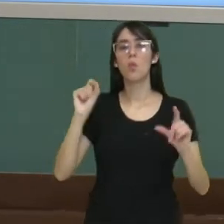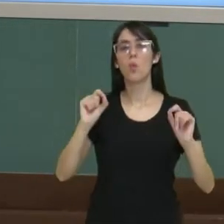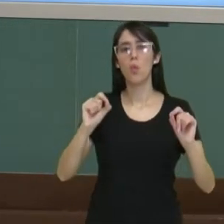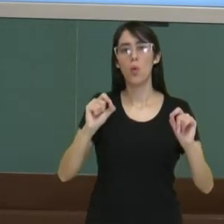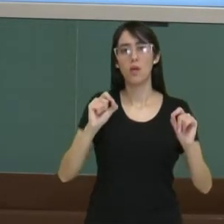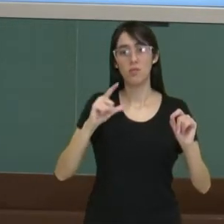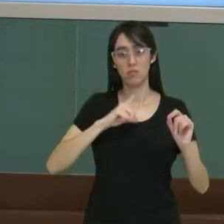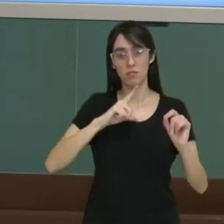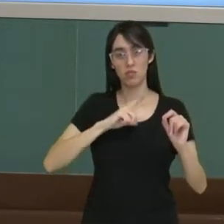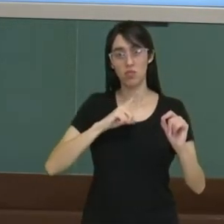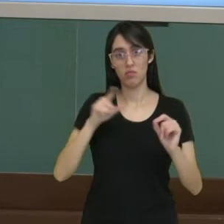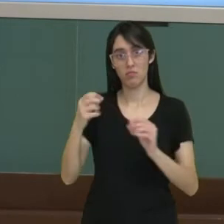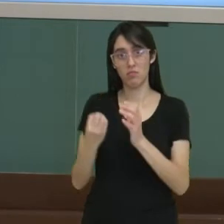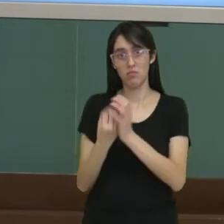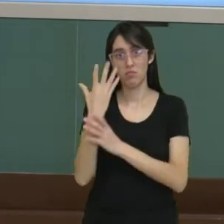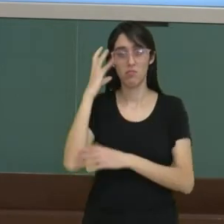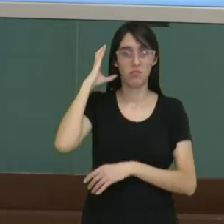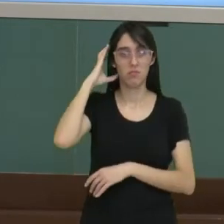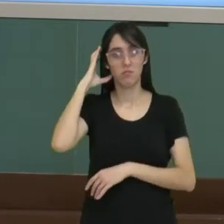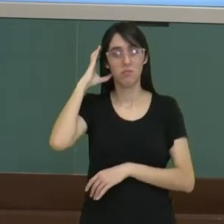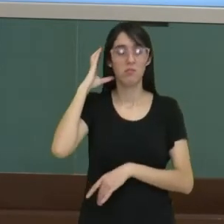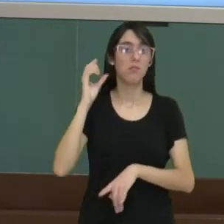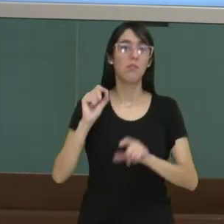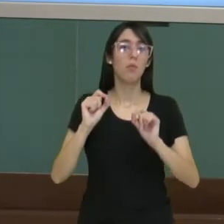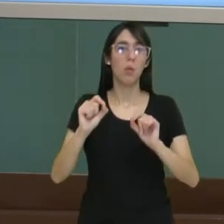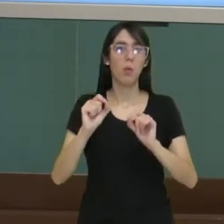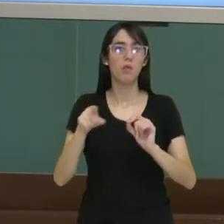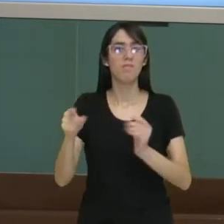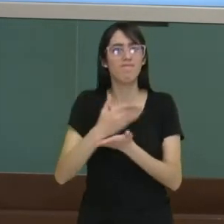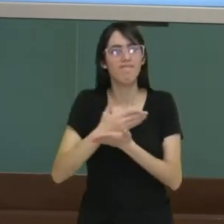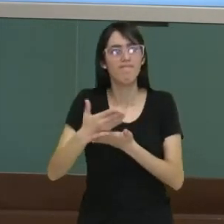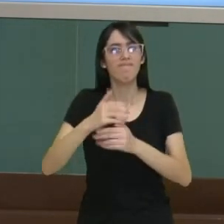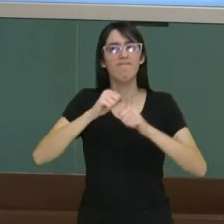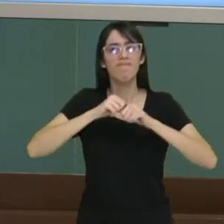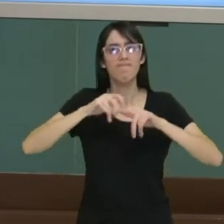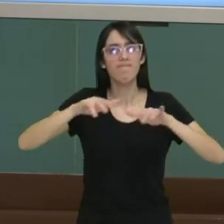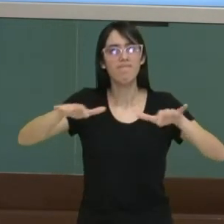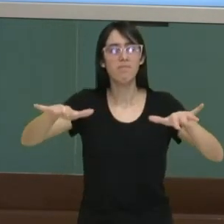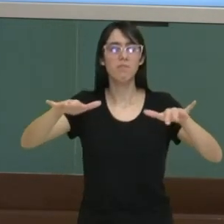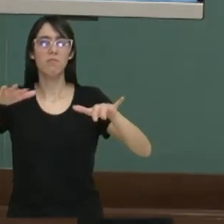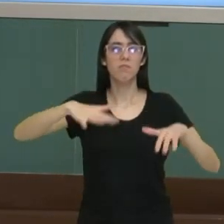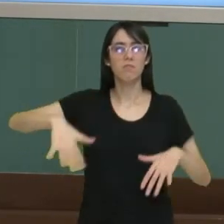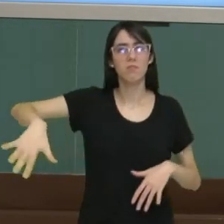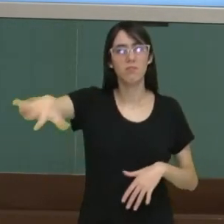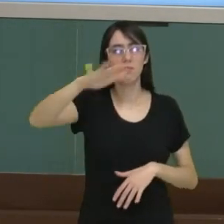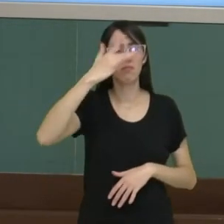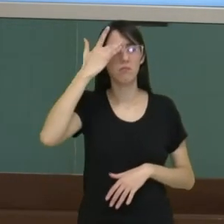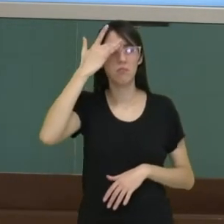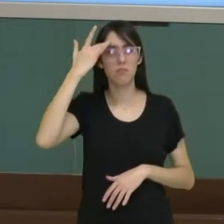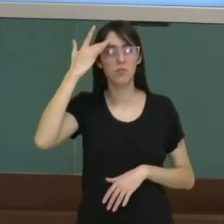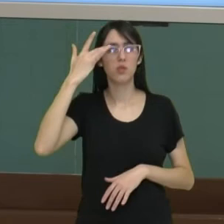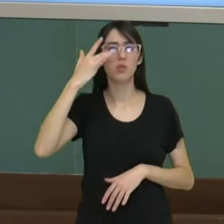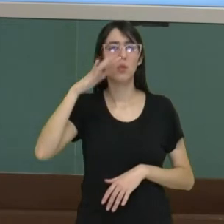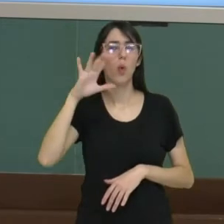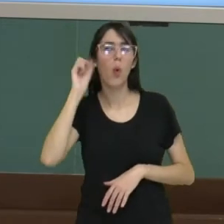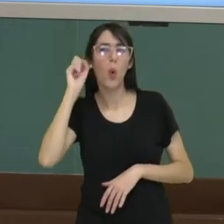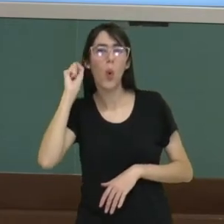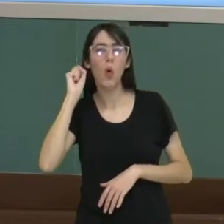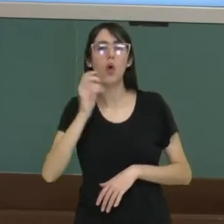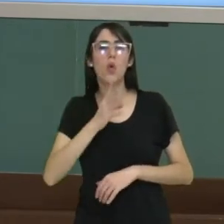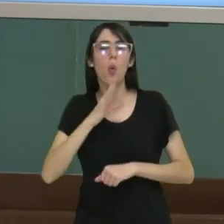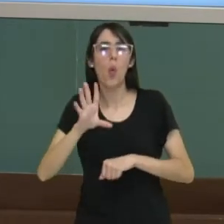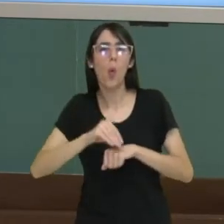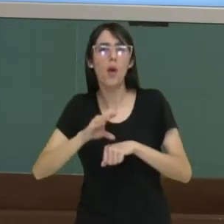programa ele vai ser, além de tudo, vai ser começado a anunciar que vai vir um programa para o brasileiro ter conhecimento